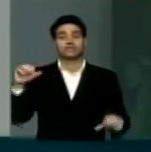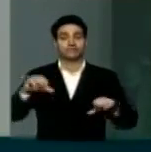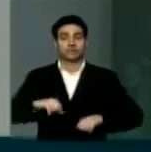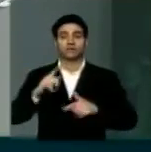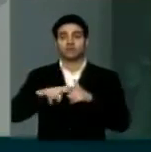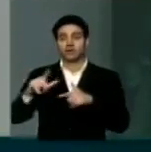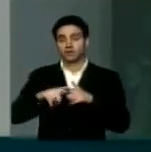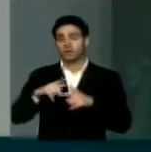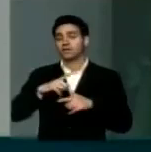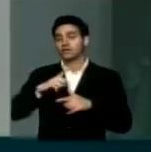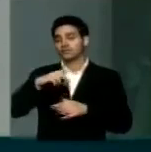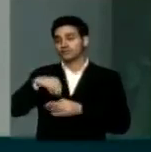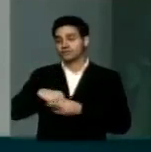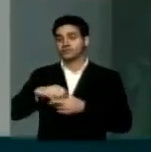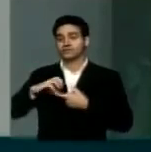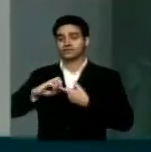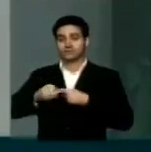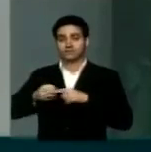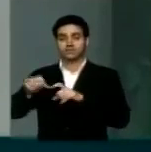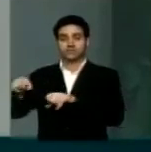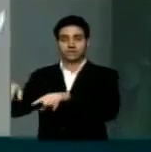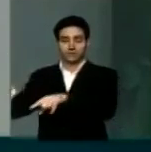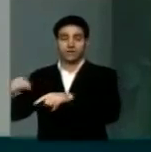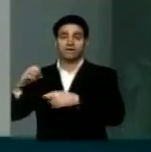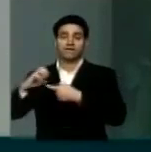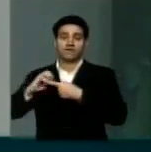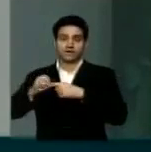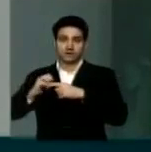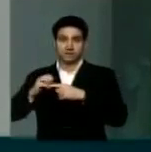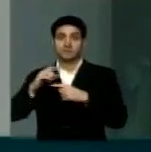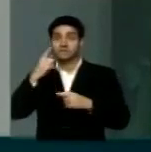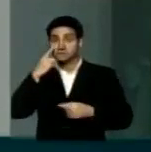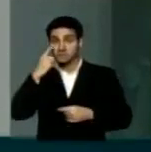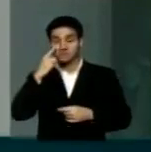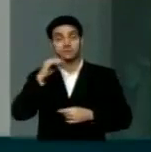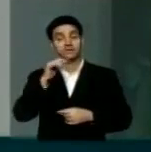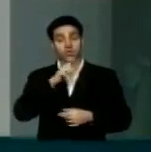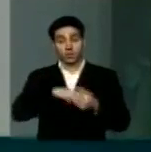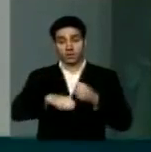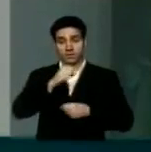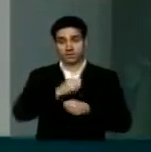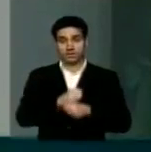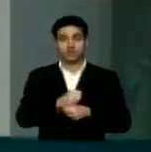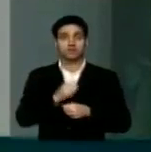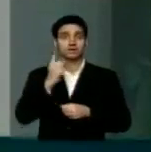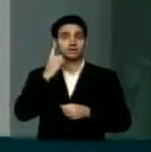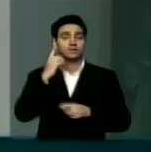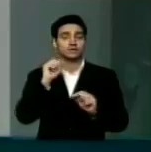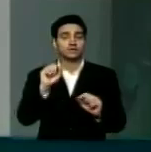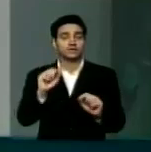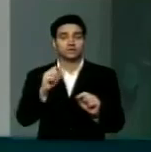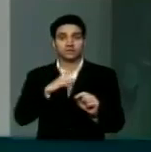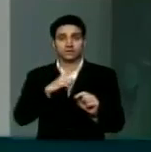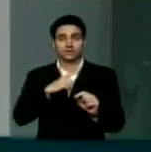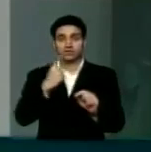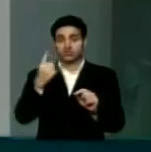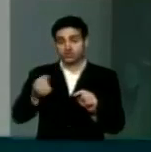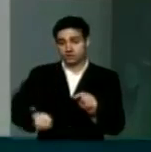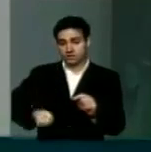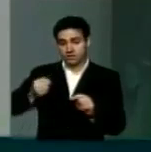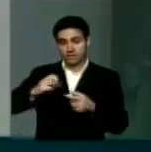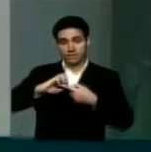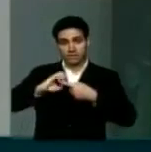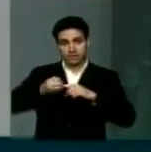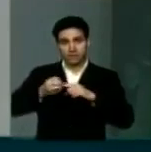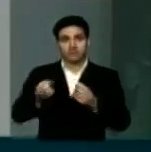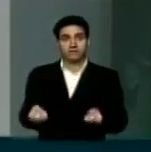o produtor de feijão da nossa região. Veja, Vossa Excelência, se o ano passado, deputada Lucy, um saco de feijão era vendido